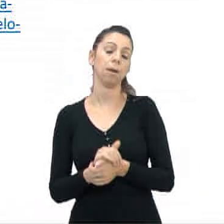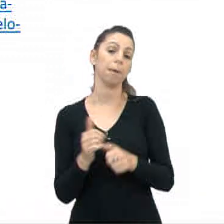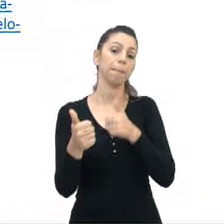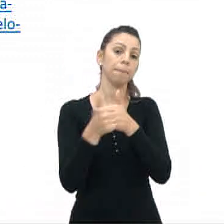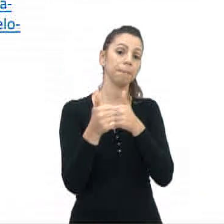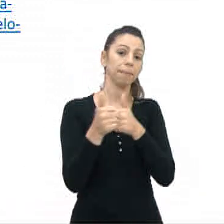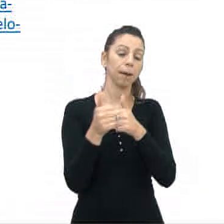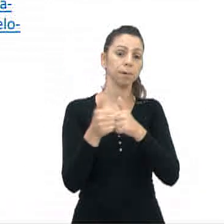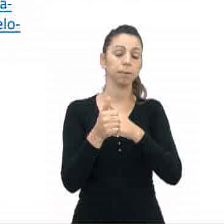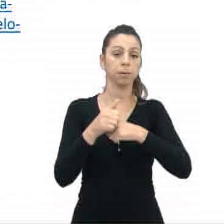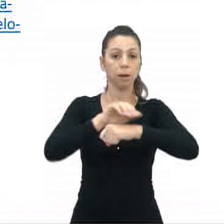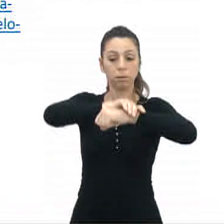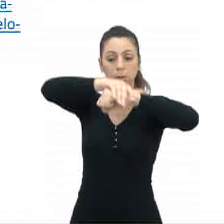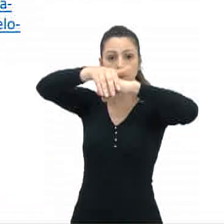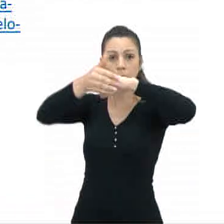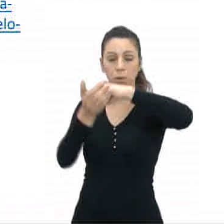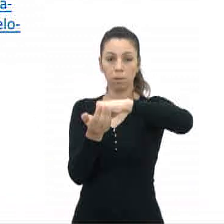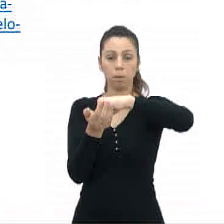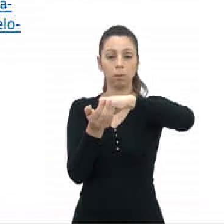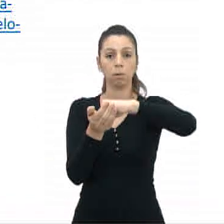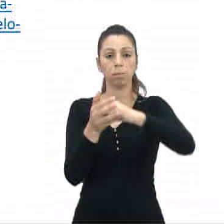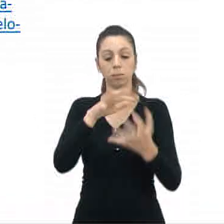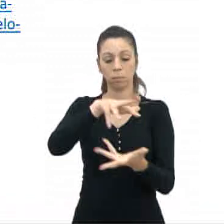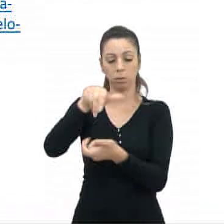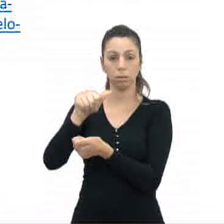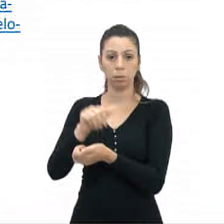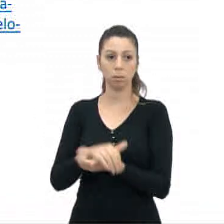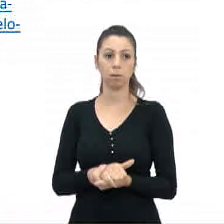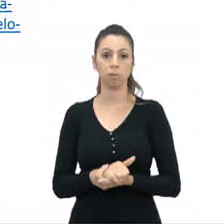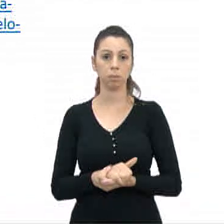vamos estudar daqui a pouco. E